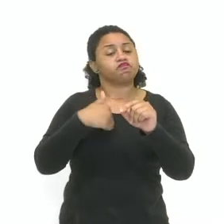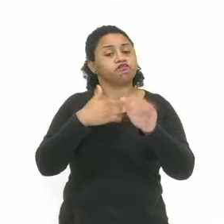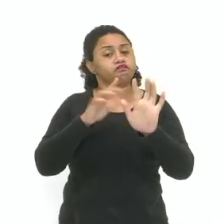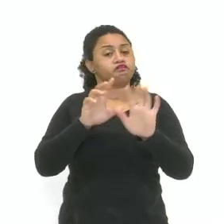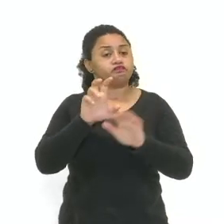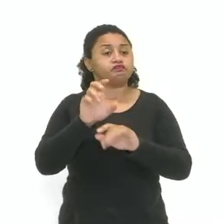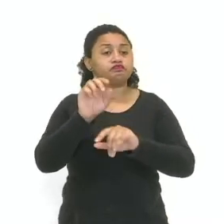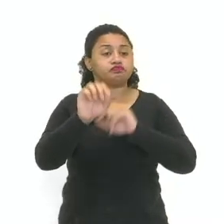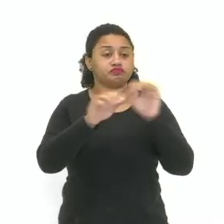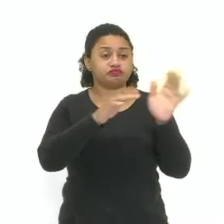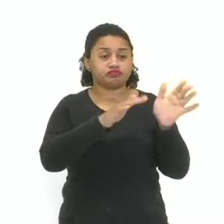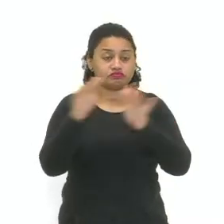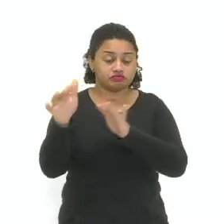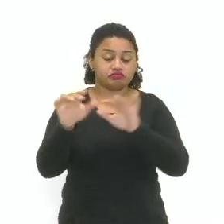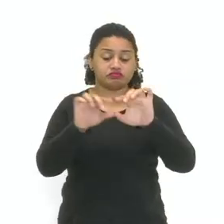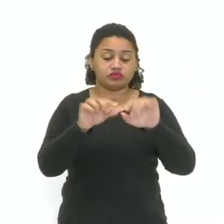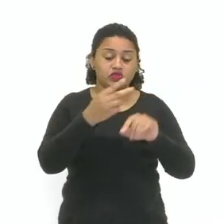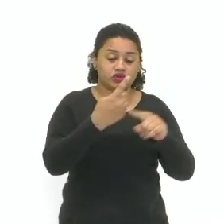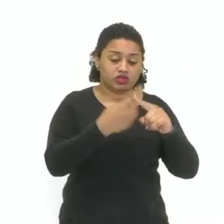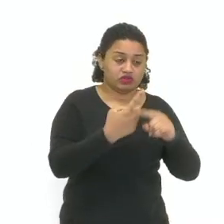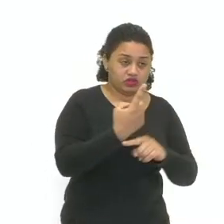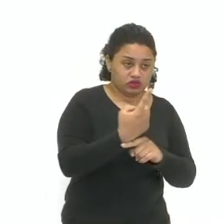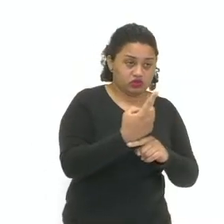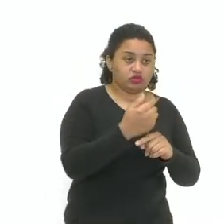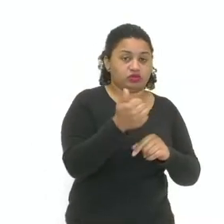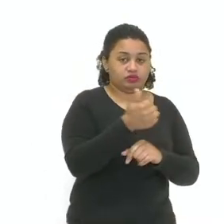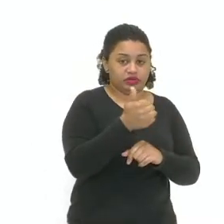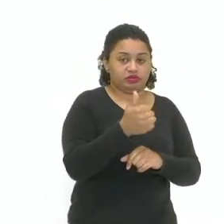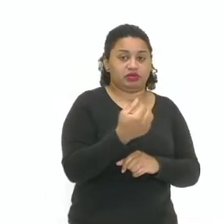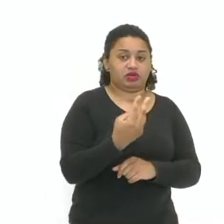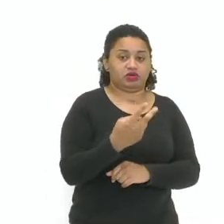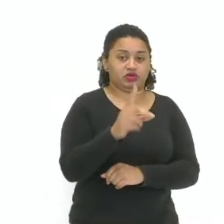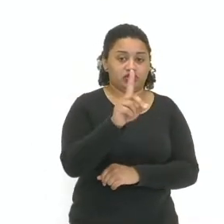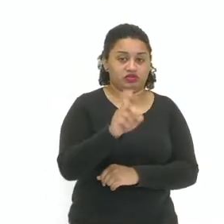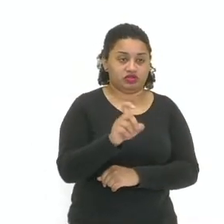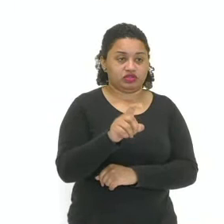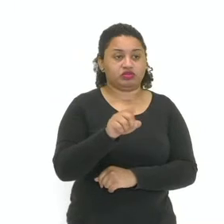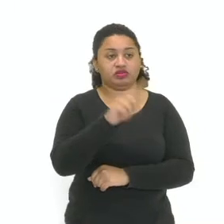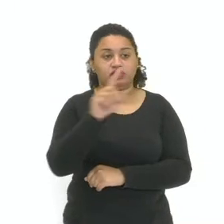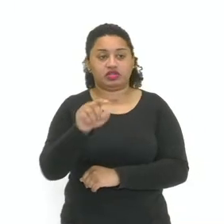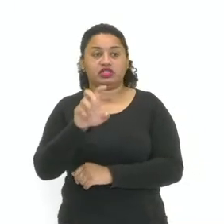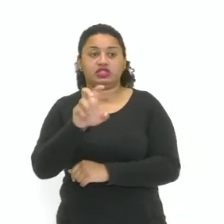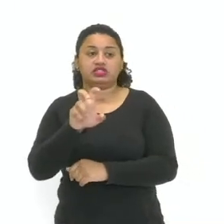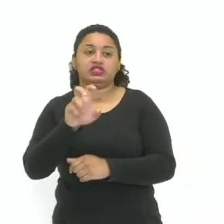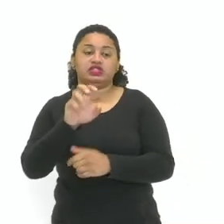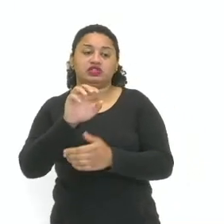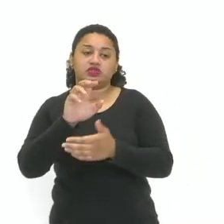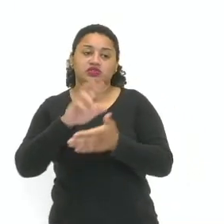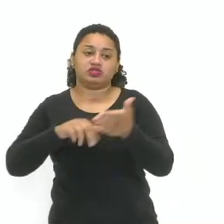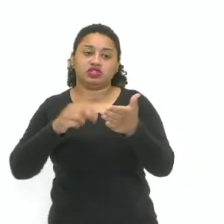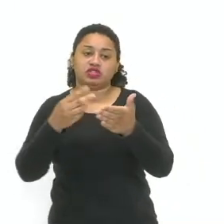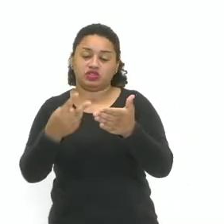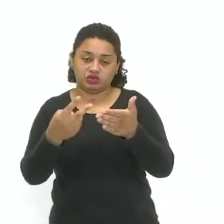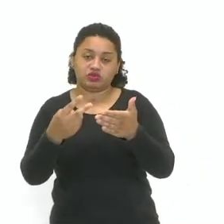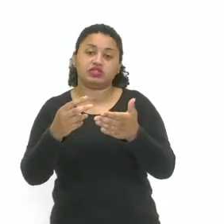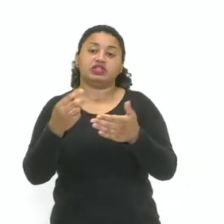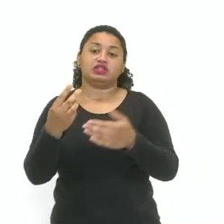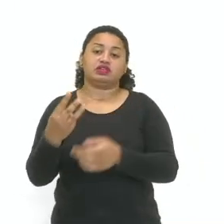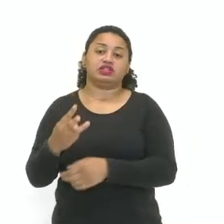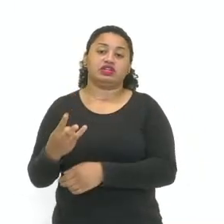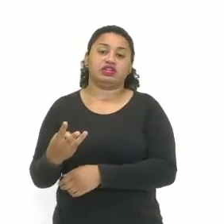sobre 2 vezes 1, que é o primeiro fatorial de 2. E 5 menos 2 é o 3 fatorial.